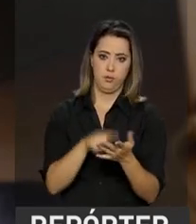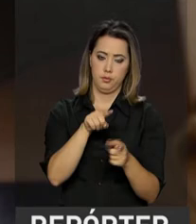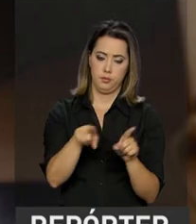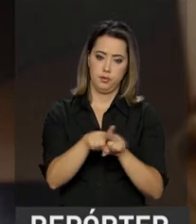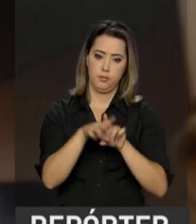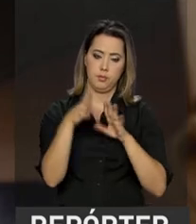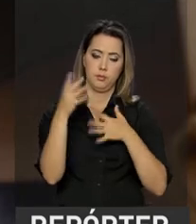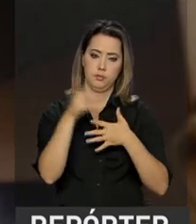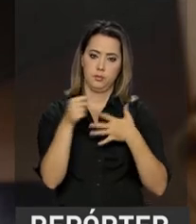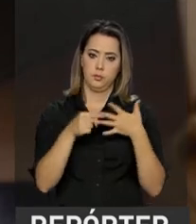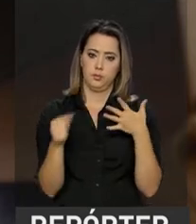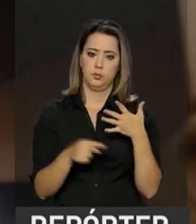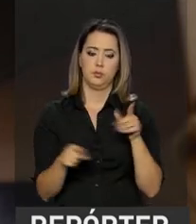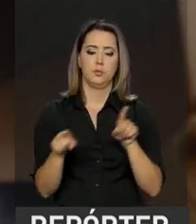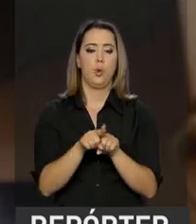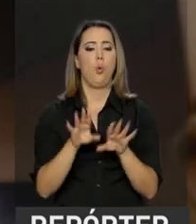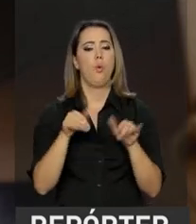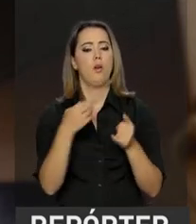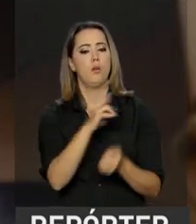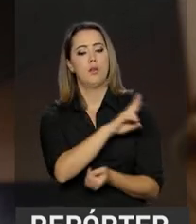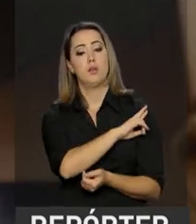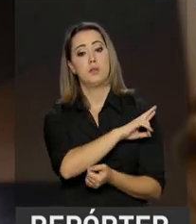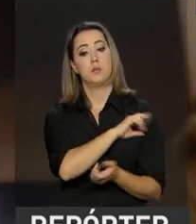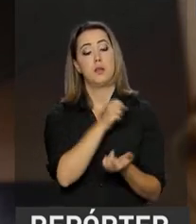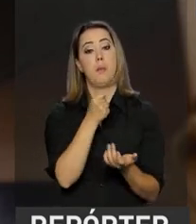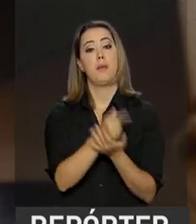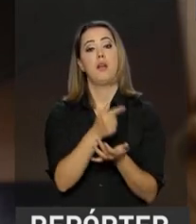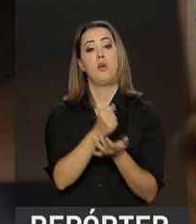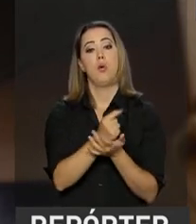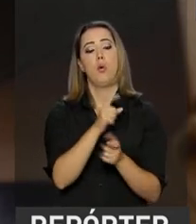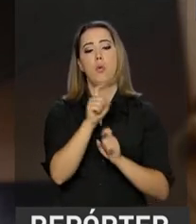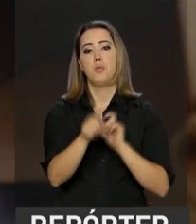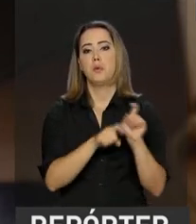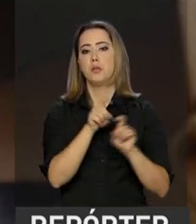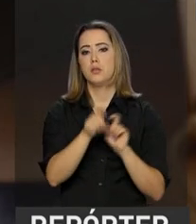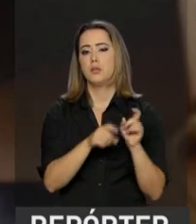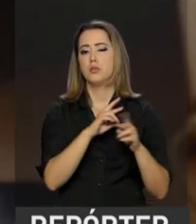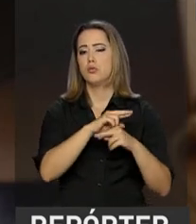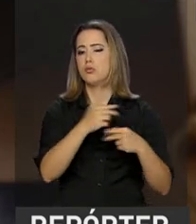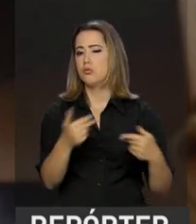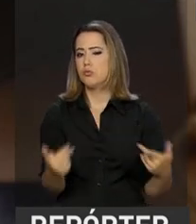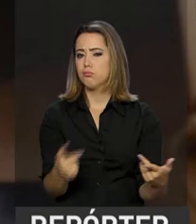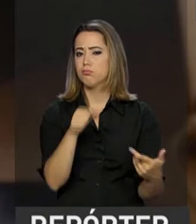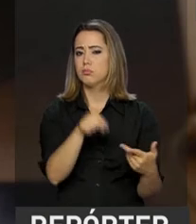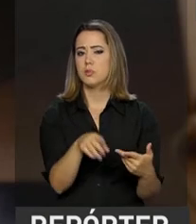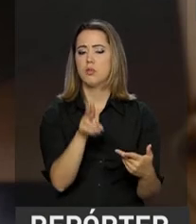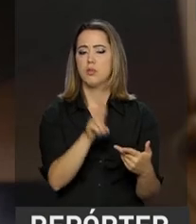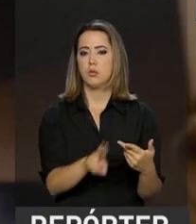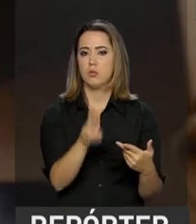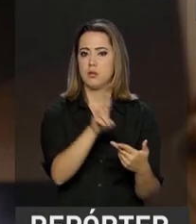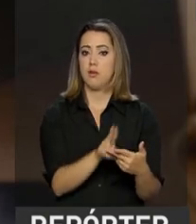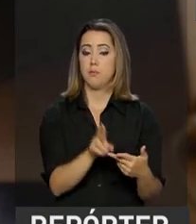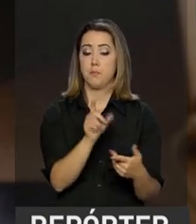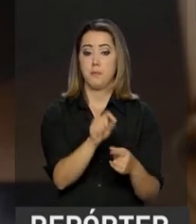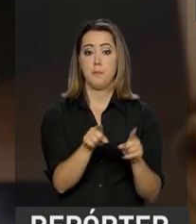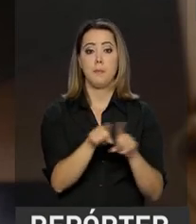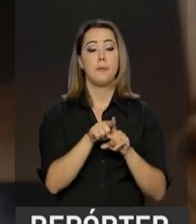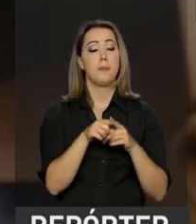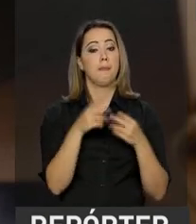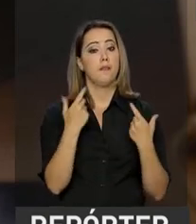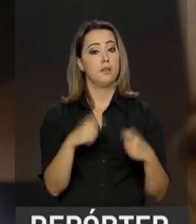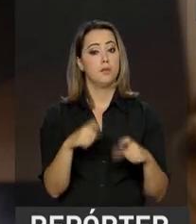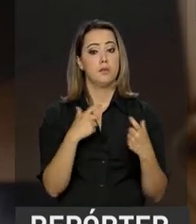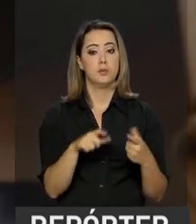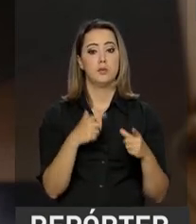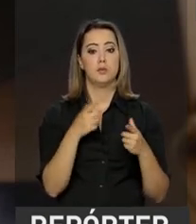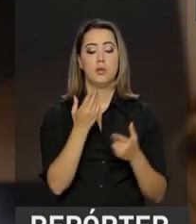as regras relativas à responsabilidade pela aquisição manutenção o fornecimento dos equipamentos tecnológicos e da infraestrutura necessária